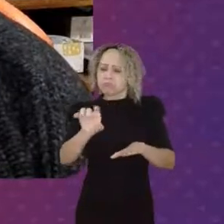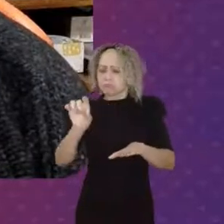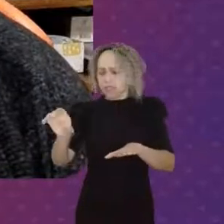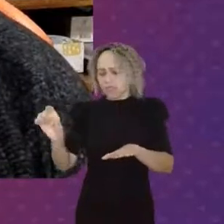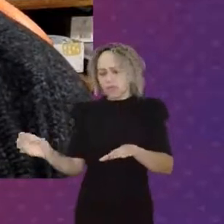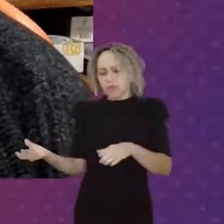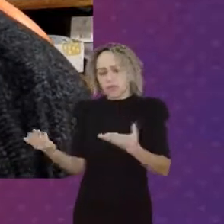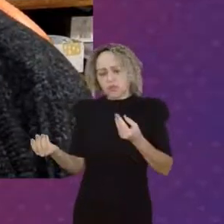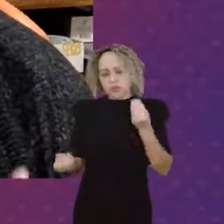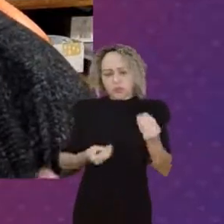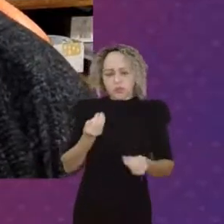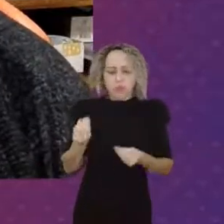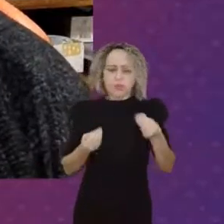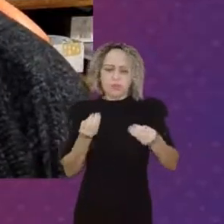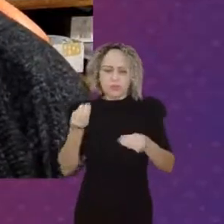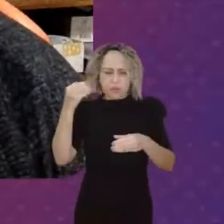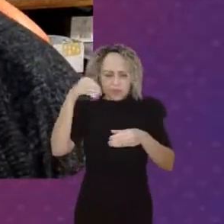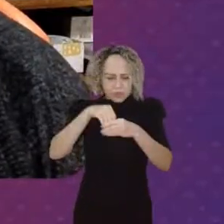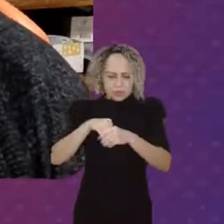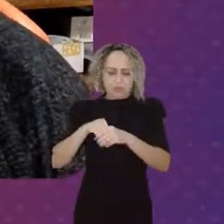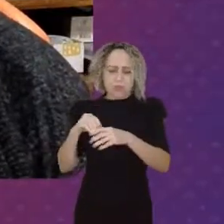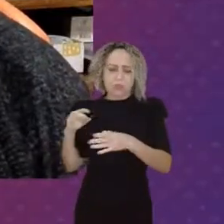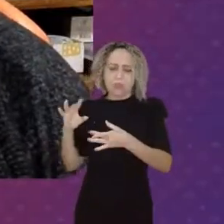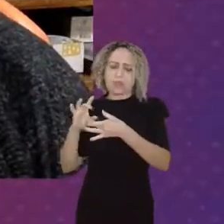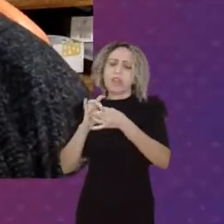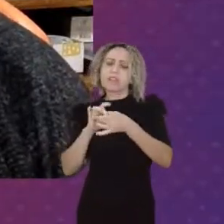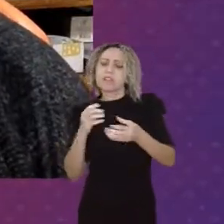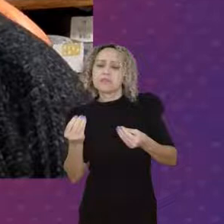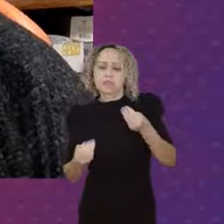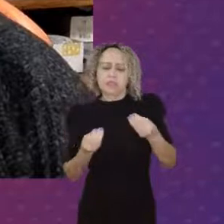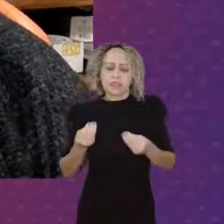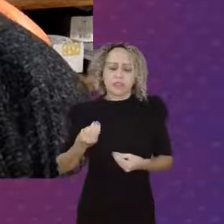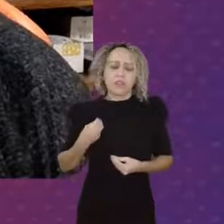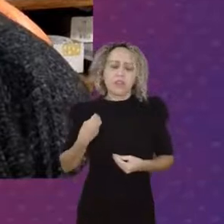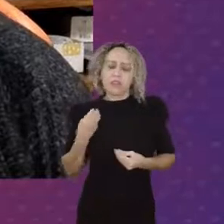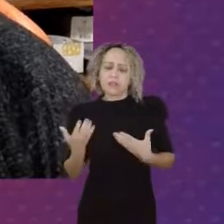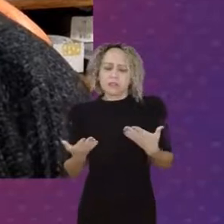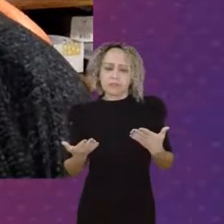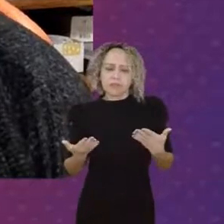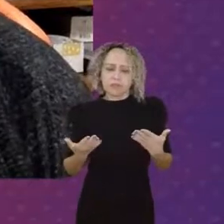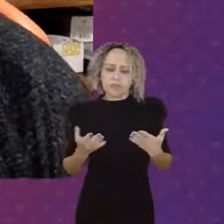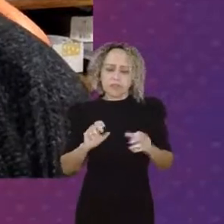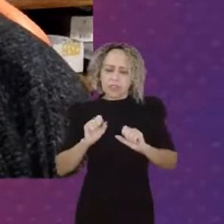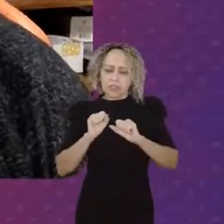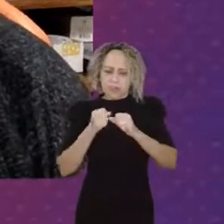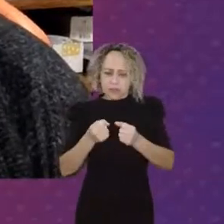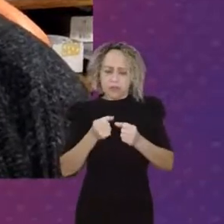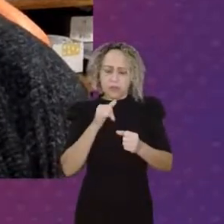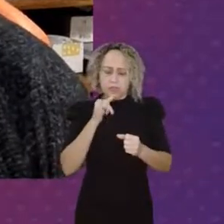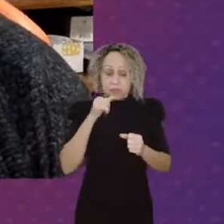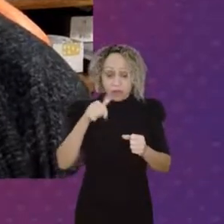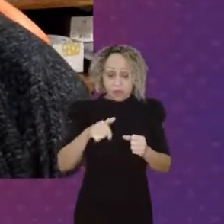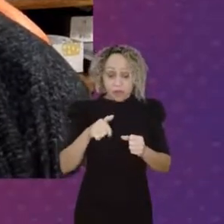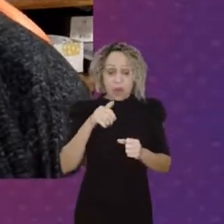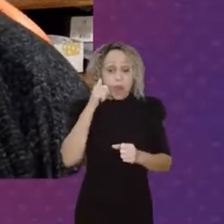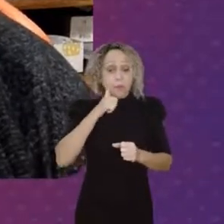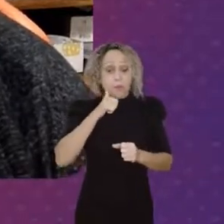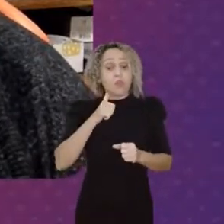agora, principalmente neste momento da sua vida em que você vai enfrentar uma candidatura,